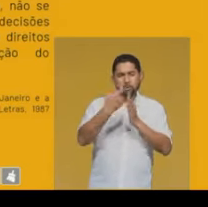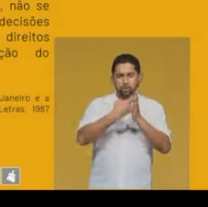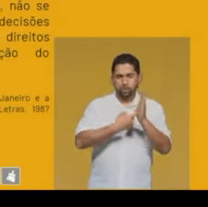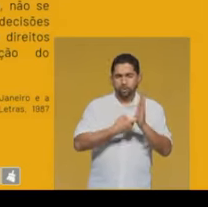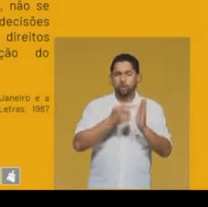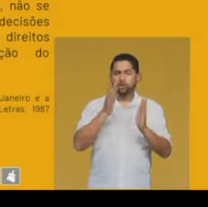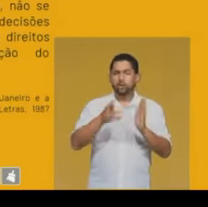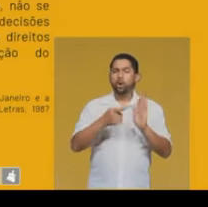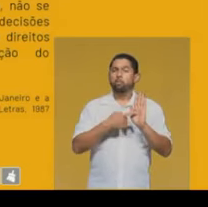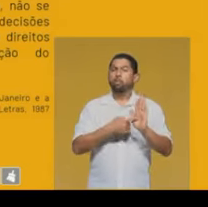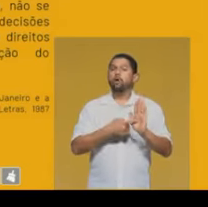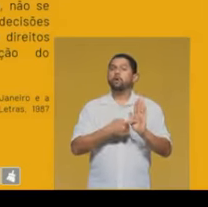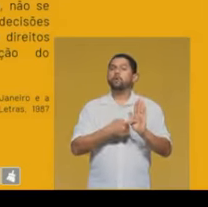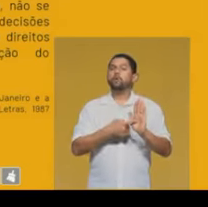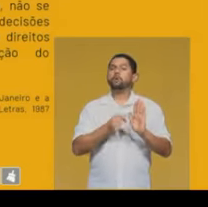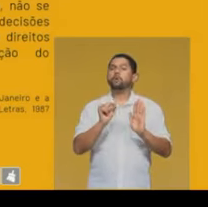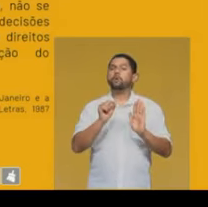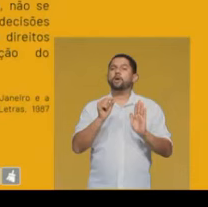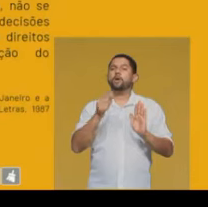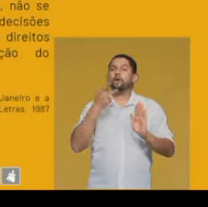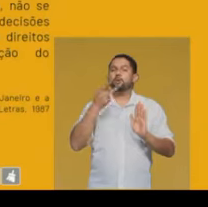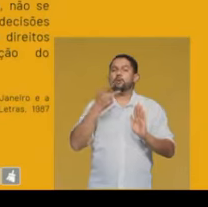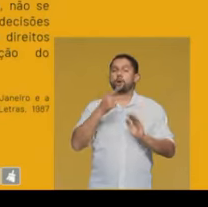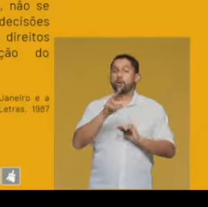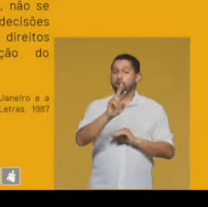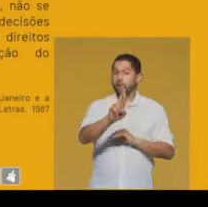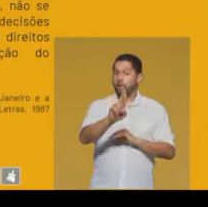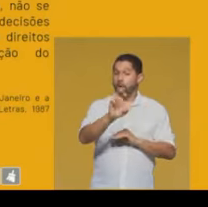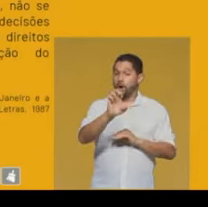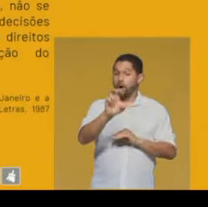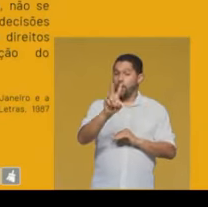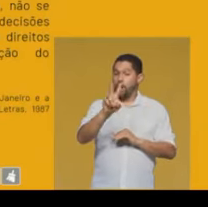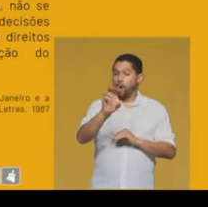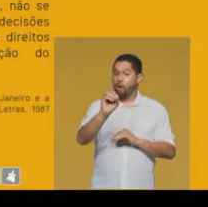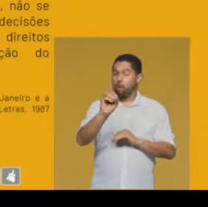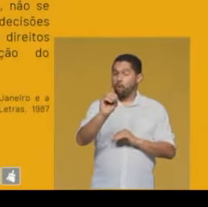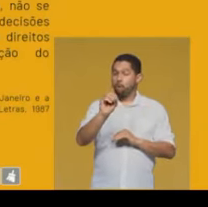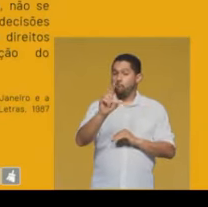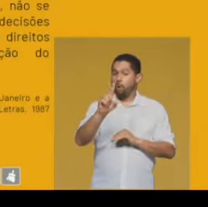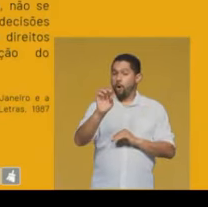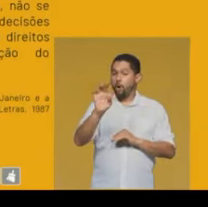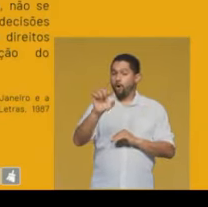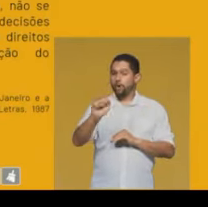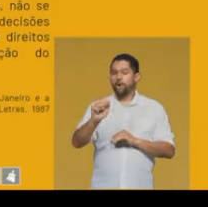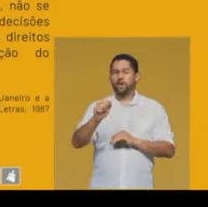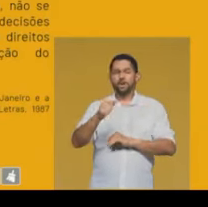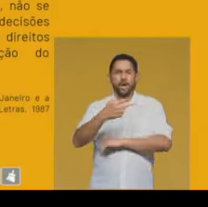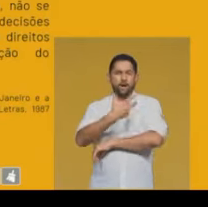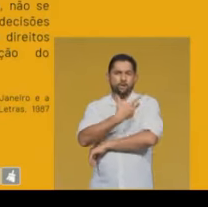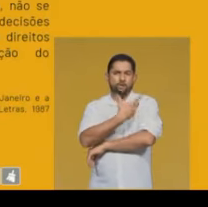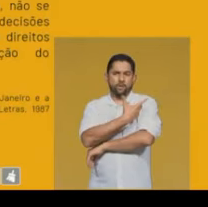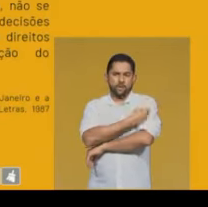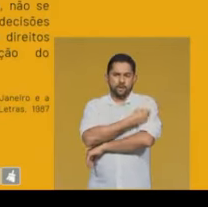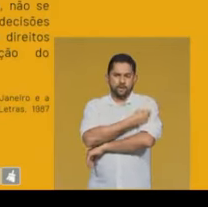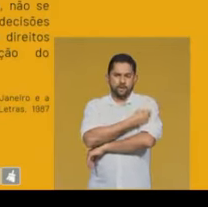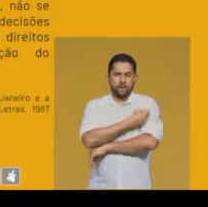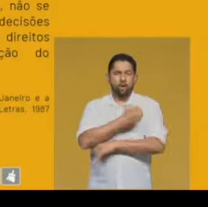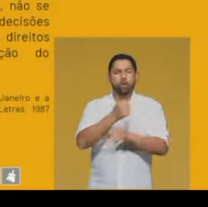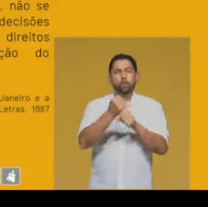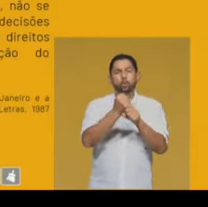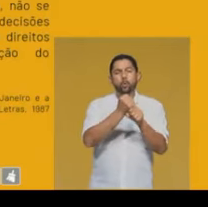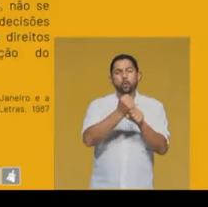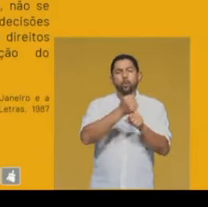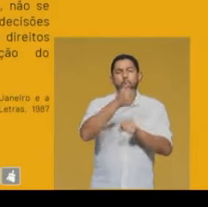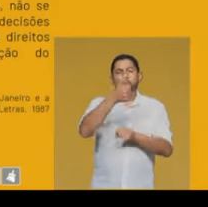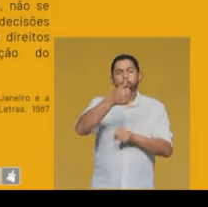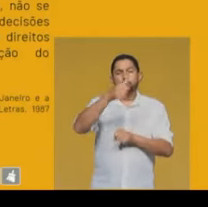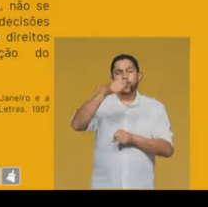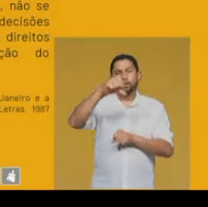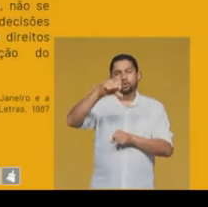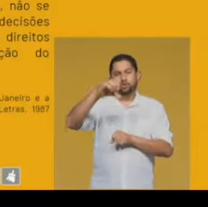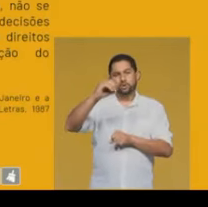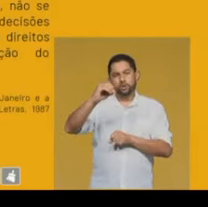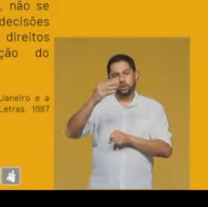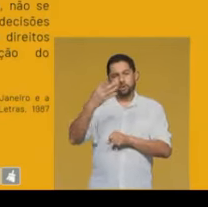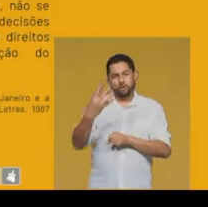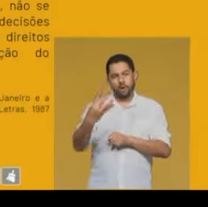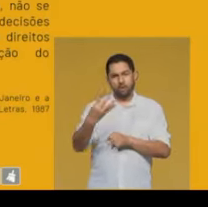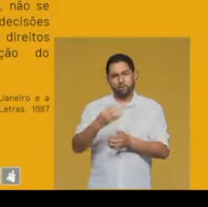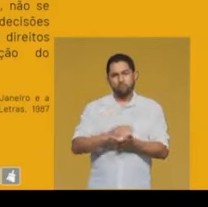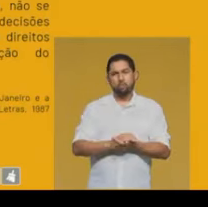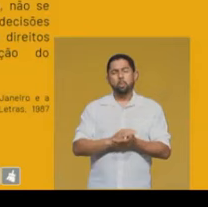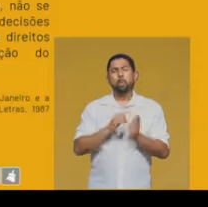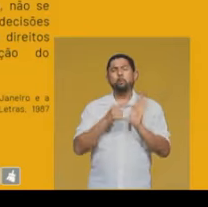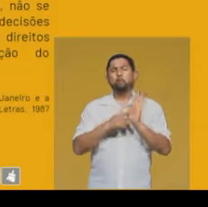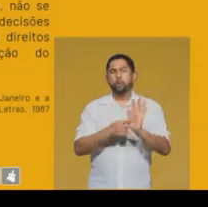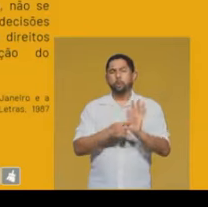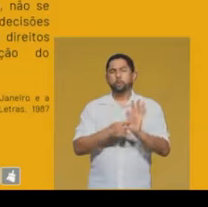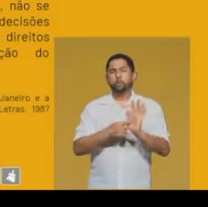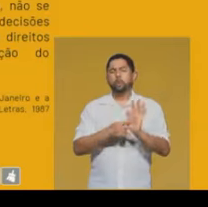mostra sobre o que é ele. Ele é sobre a revolta da vacina. A revolta da vacina, 1904, mostrou claramente o